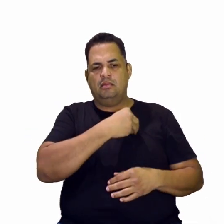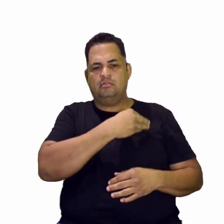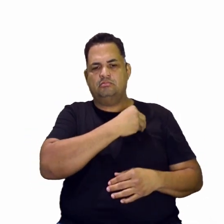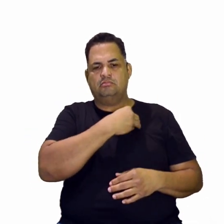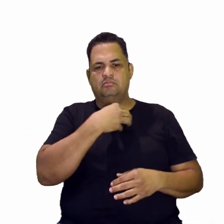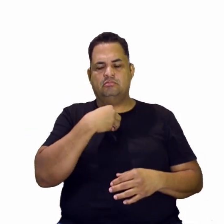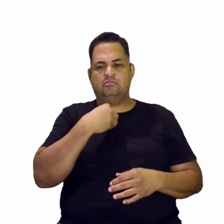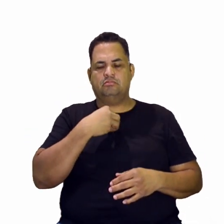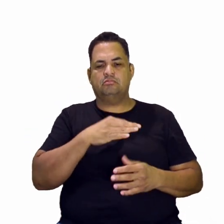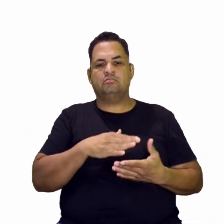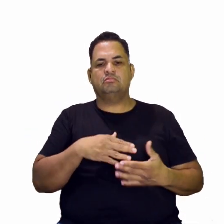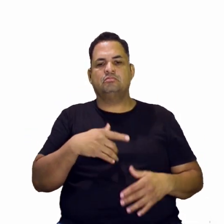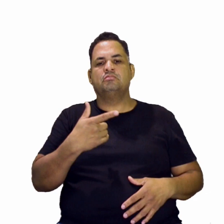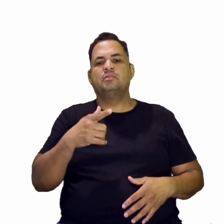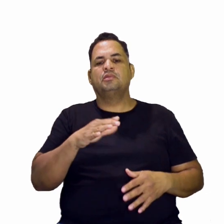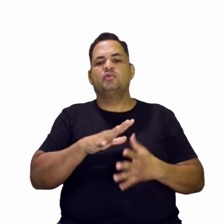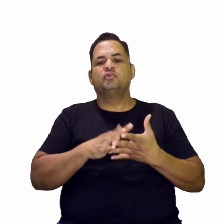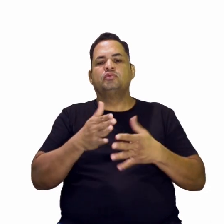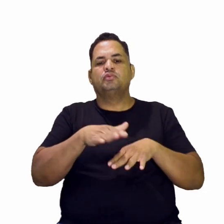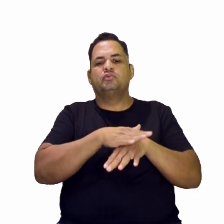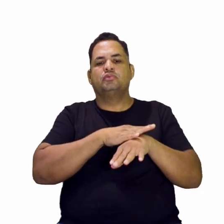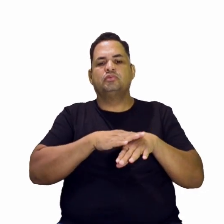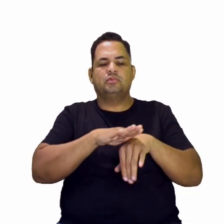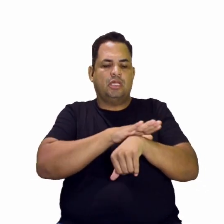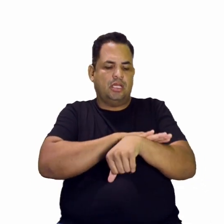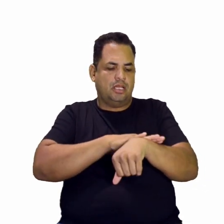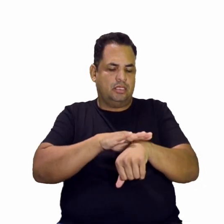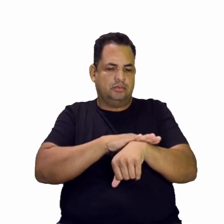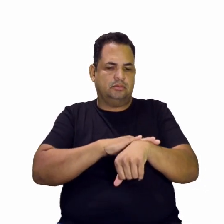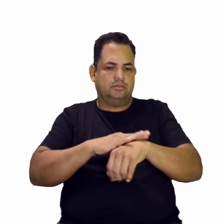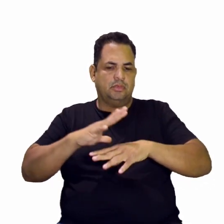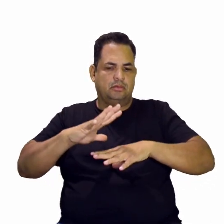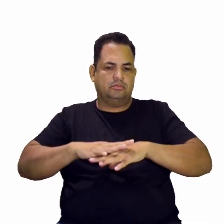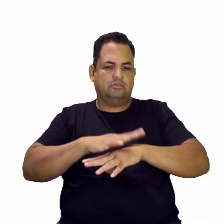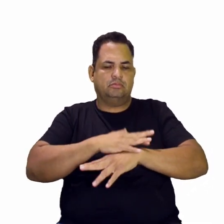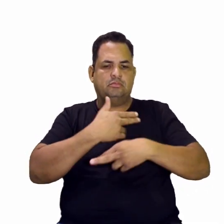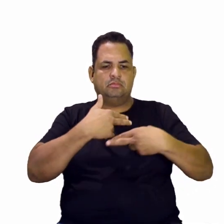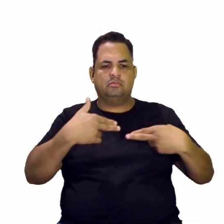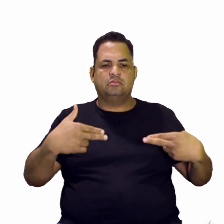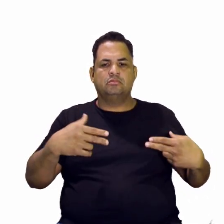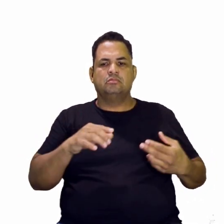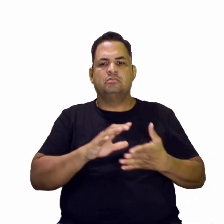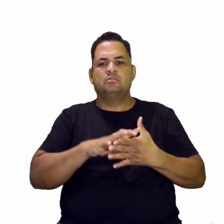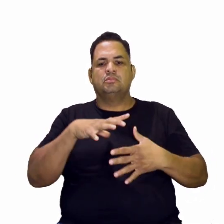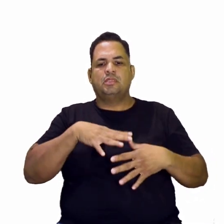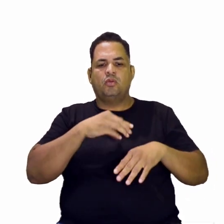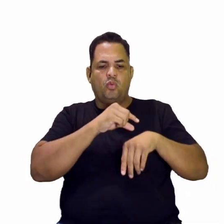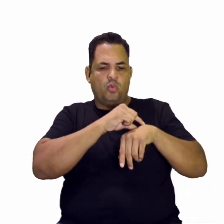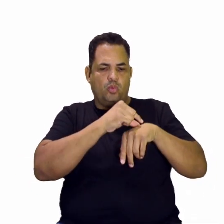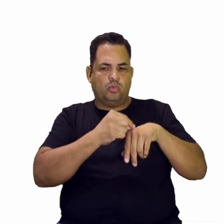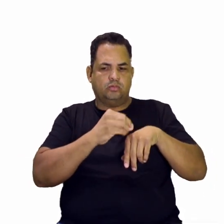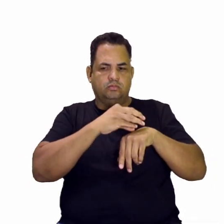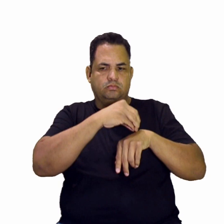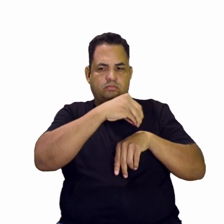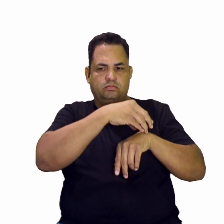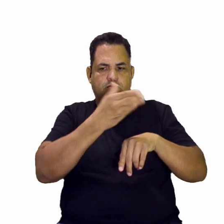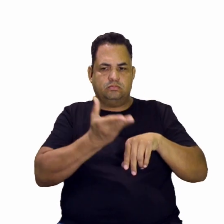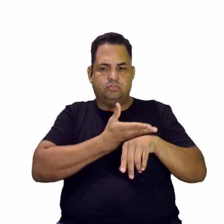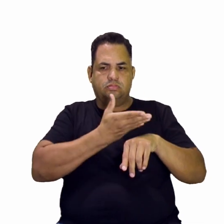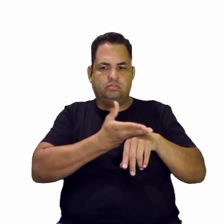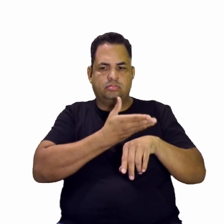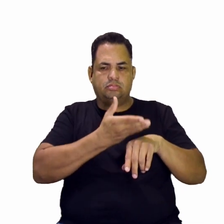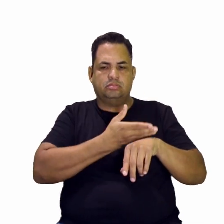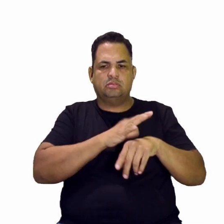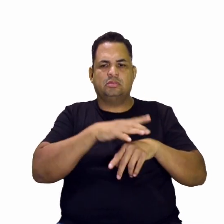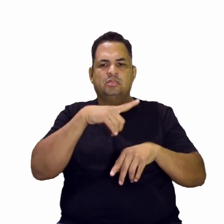que não tem nada na sua estrutura, na sua pele, como os anfíbios, há aqueles que vão ter escama, como os répteis e os peixes,